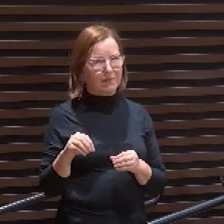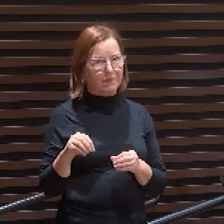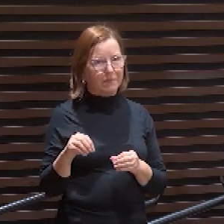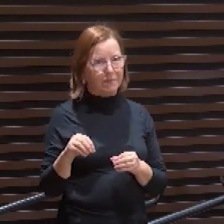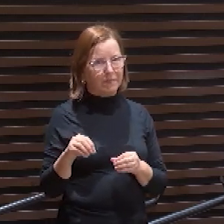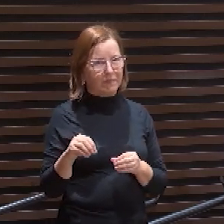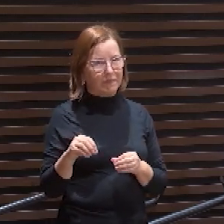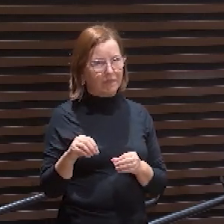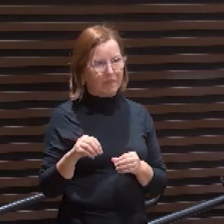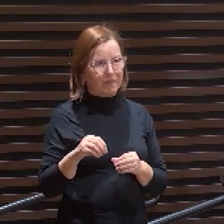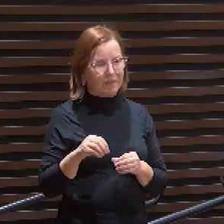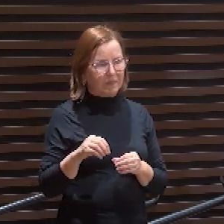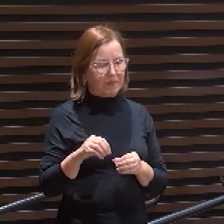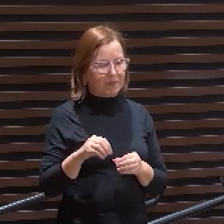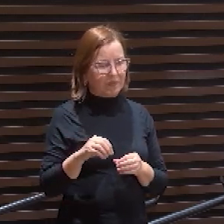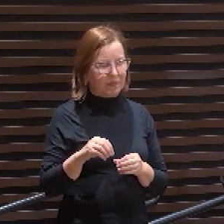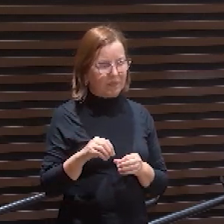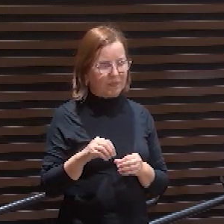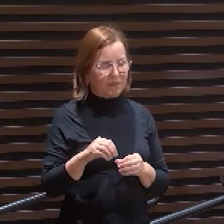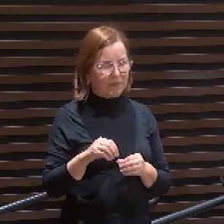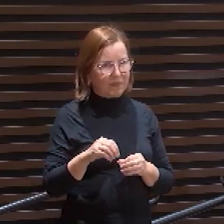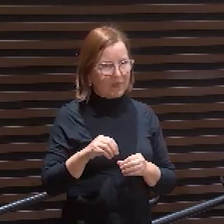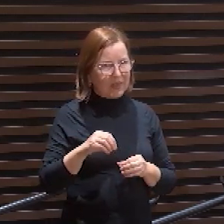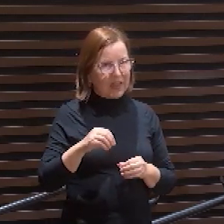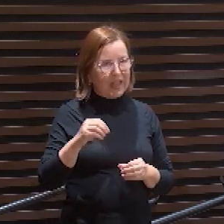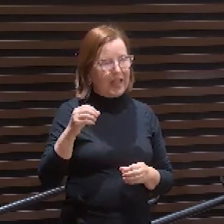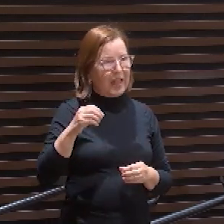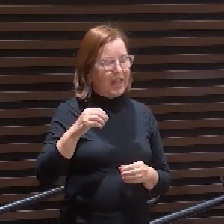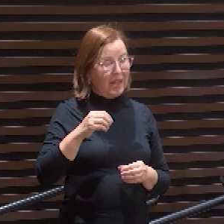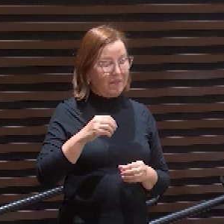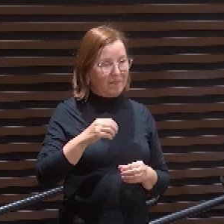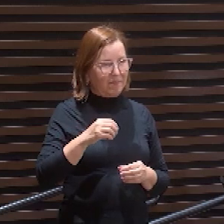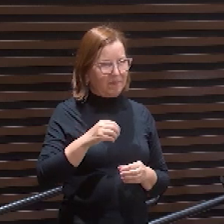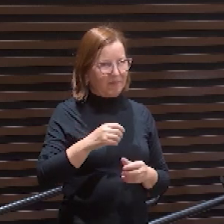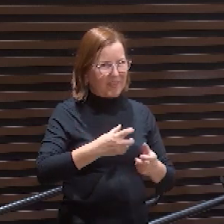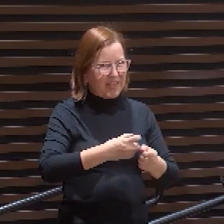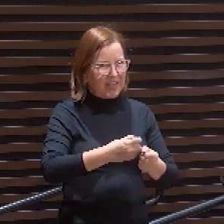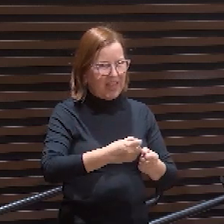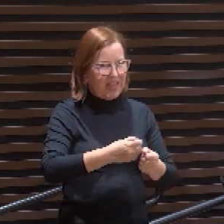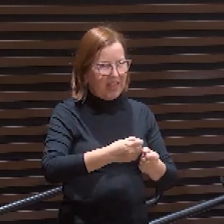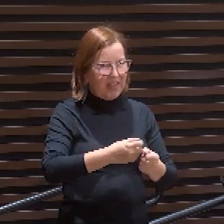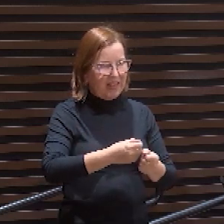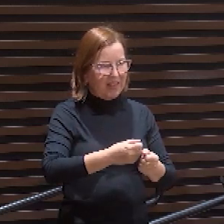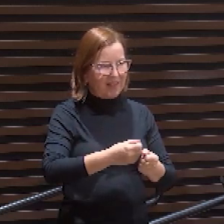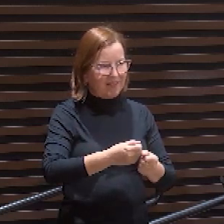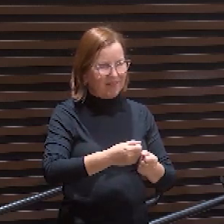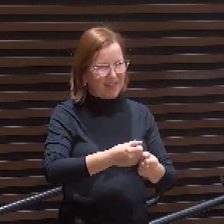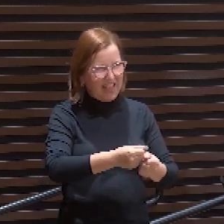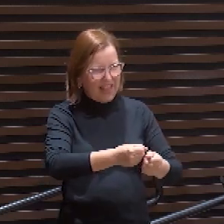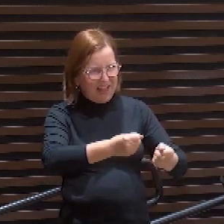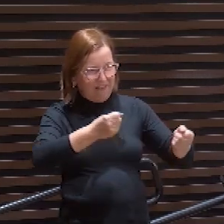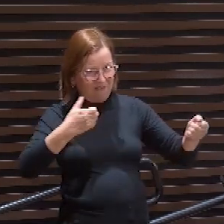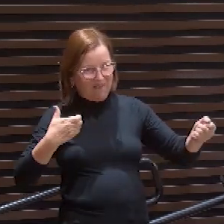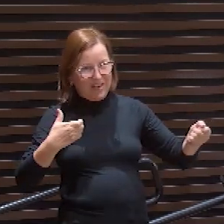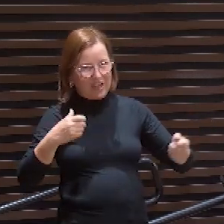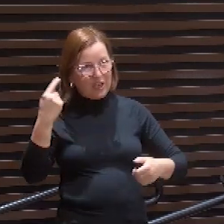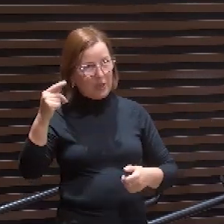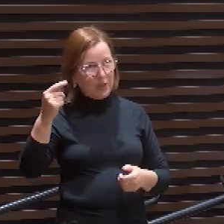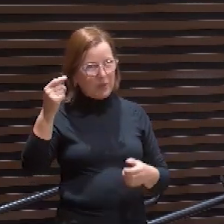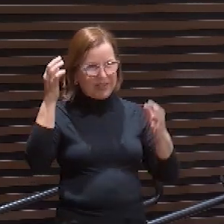lança de sobre a sua cabeça. É um sono diferente. É um